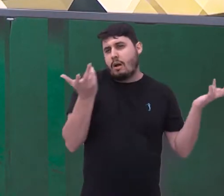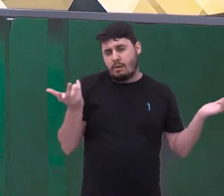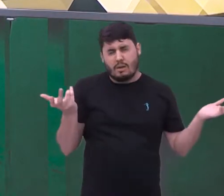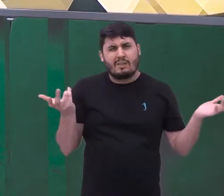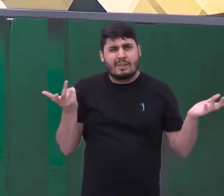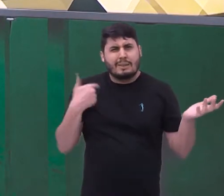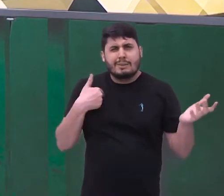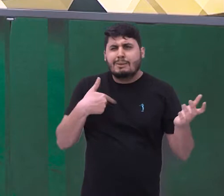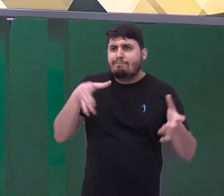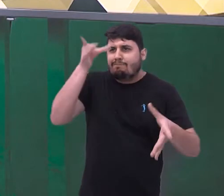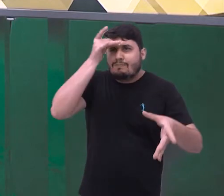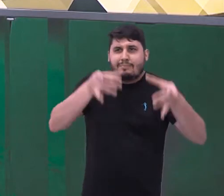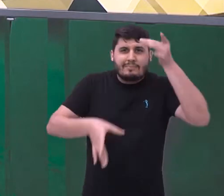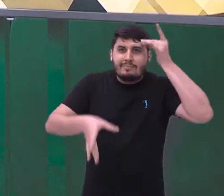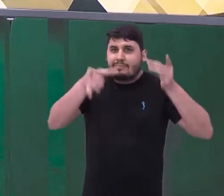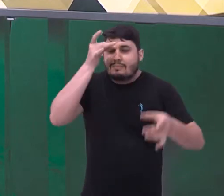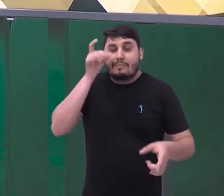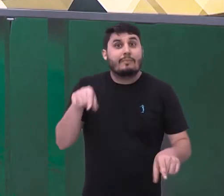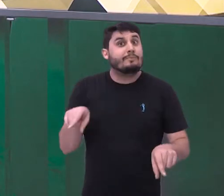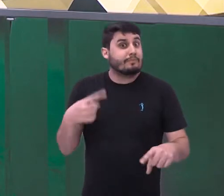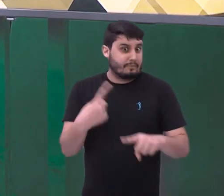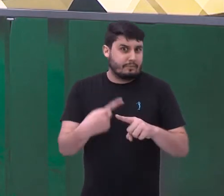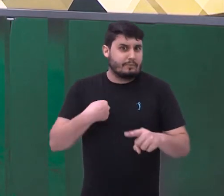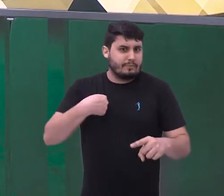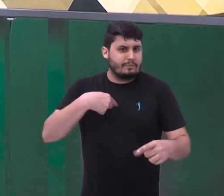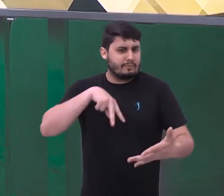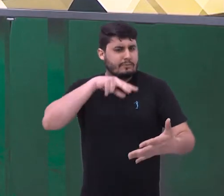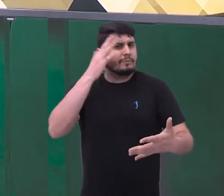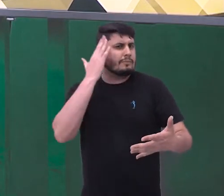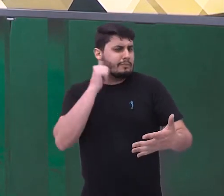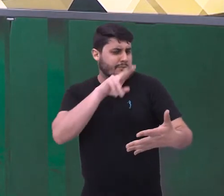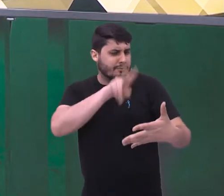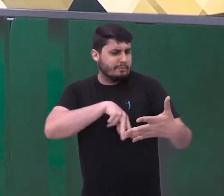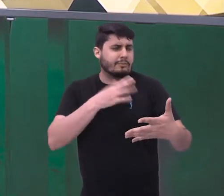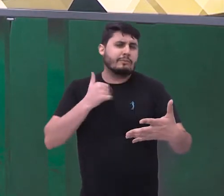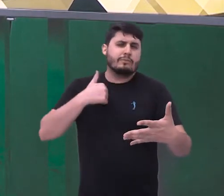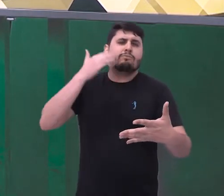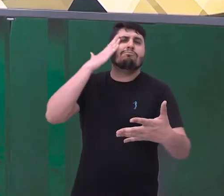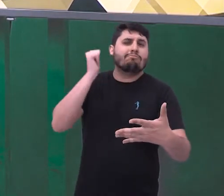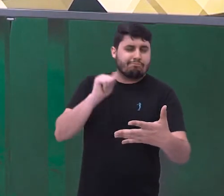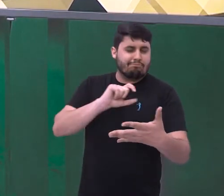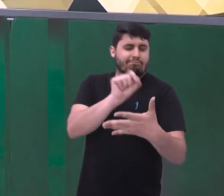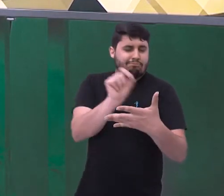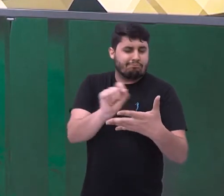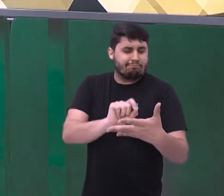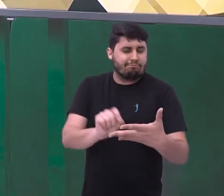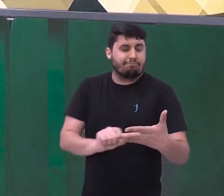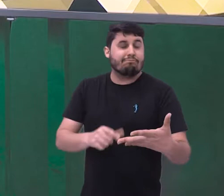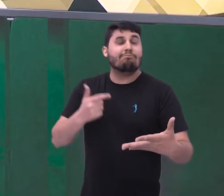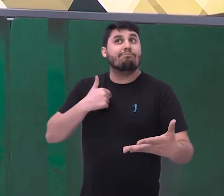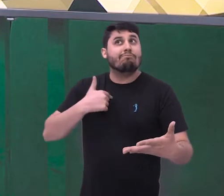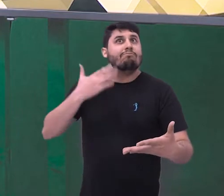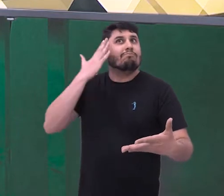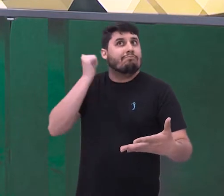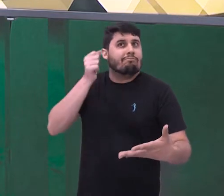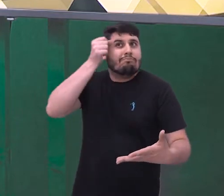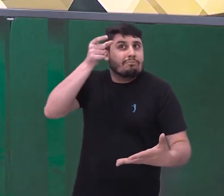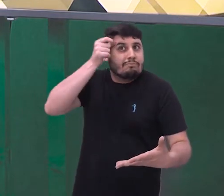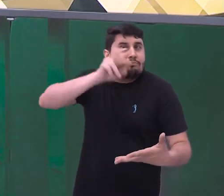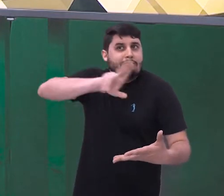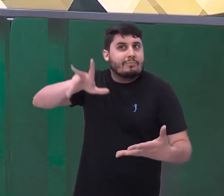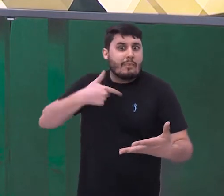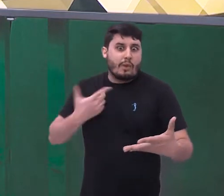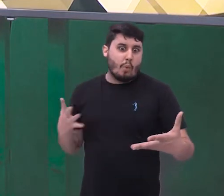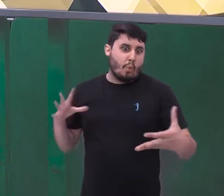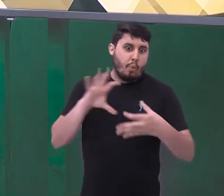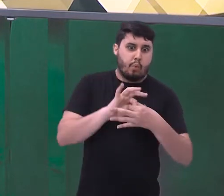Consuelo. Eu ouço, eu leio, eu penso, eu falo e eu escrevo. E agora eu sou uma